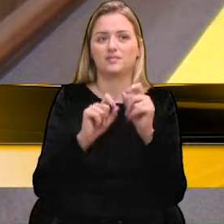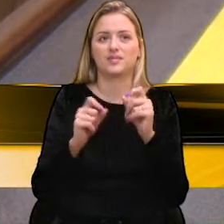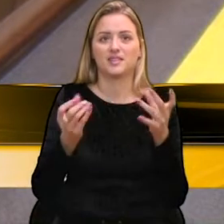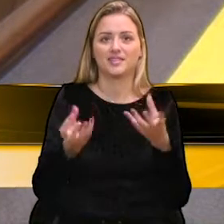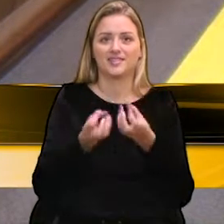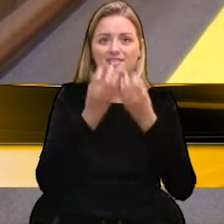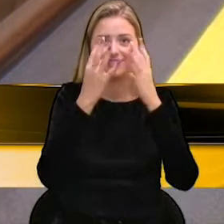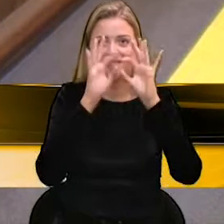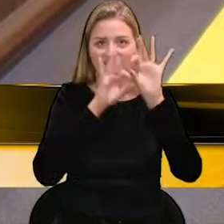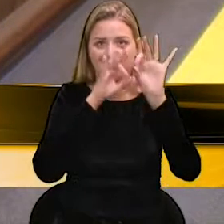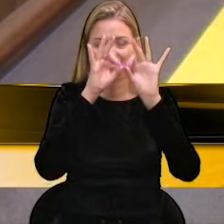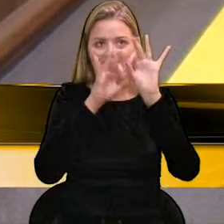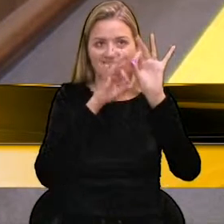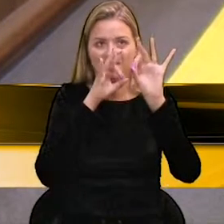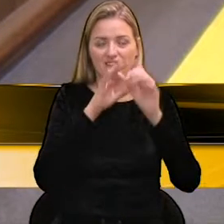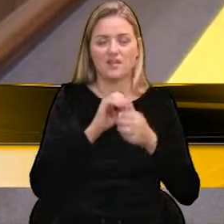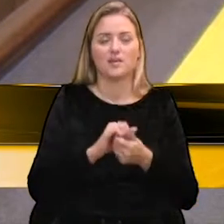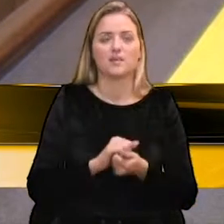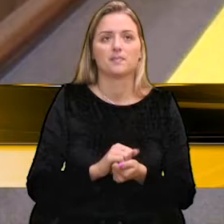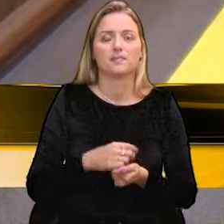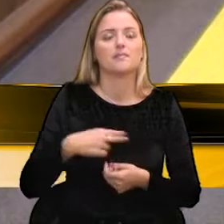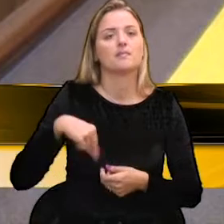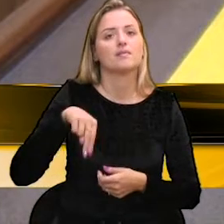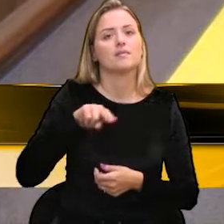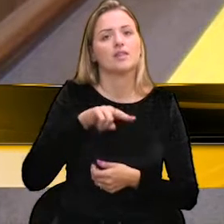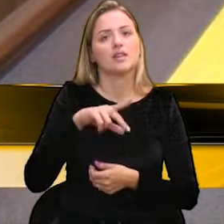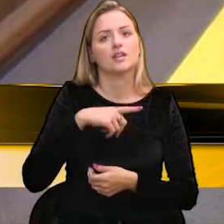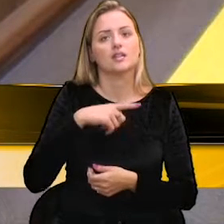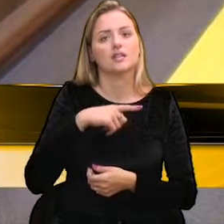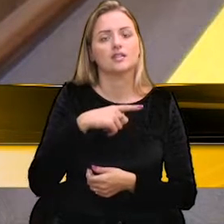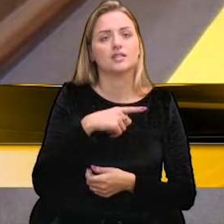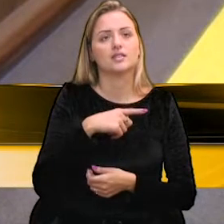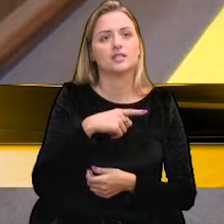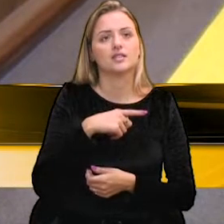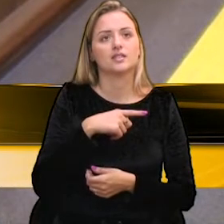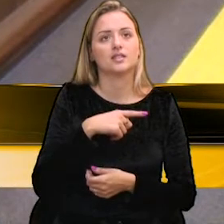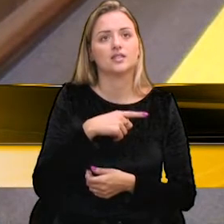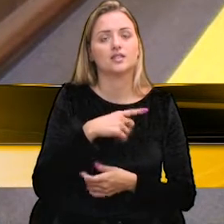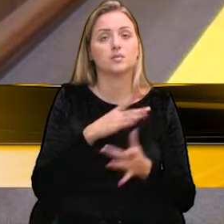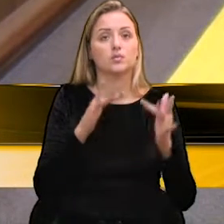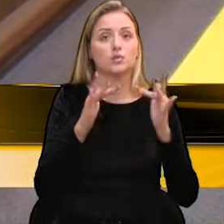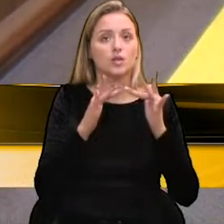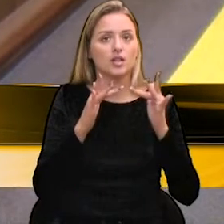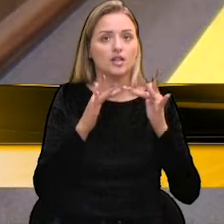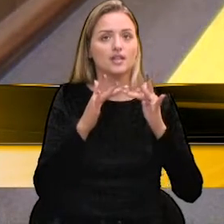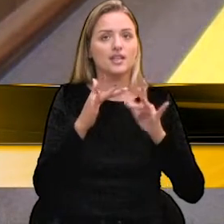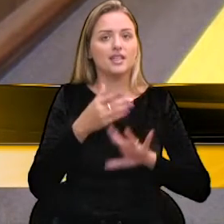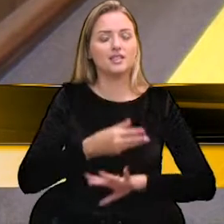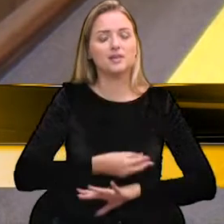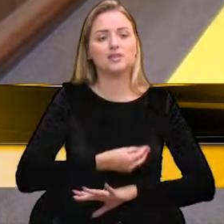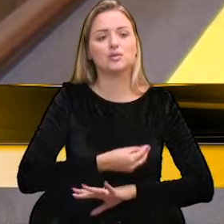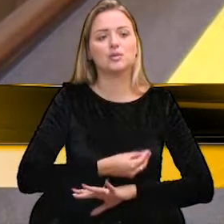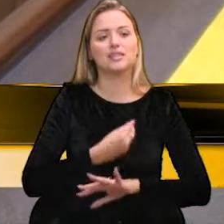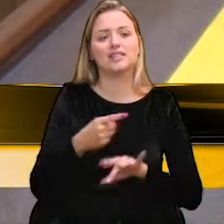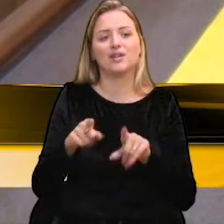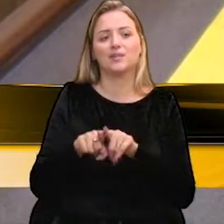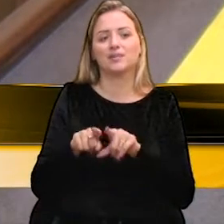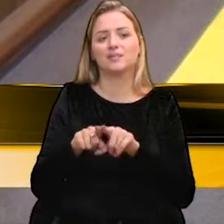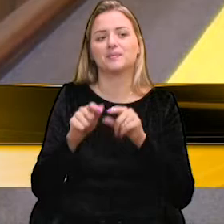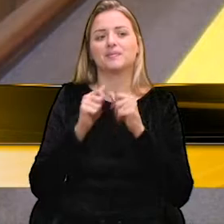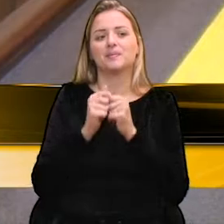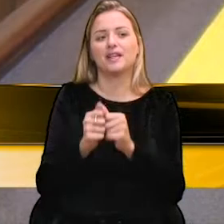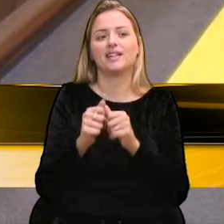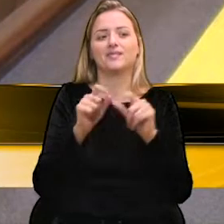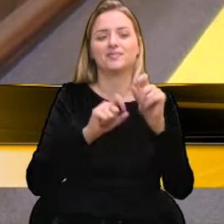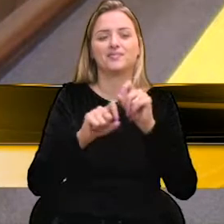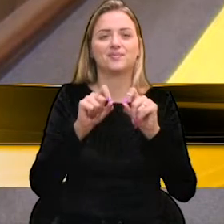Uva. Né? E nós temos todas as forças vivas dessa cidade que estão realmente se colocando.